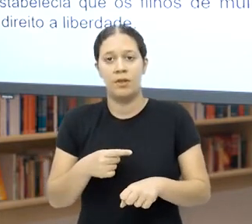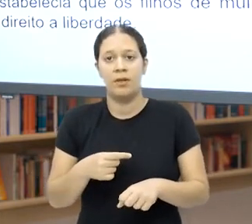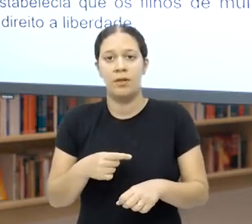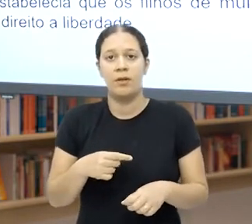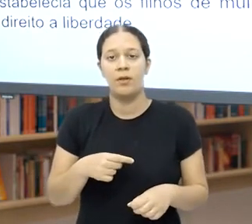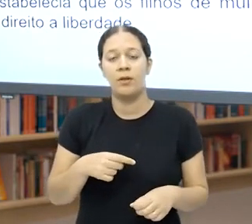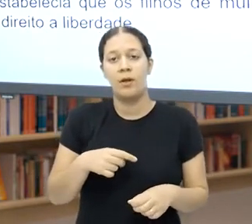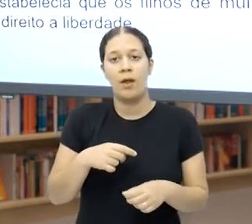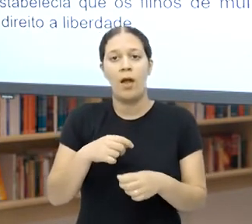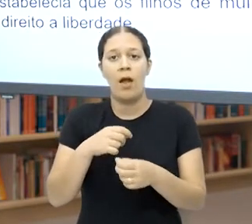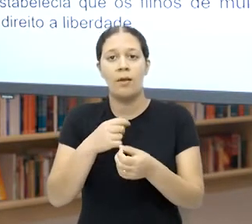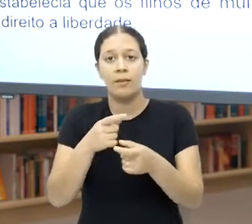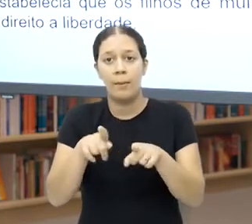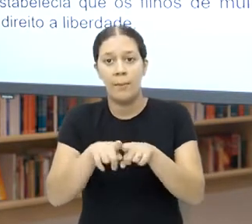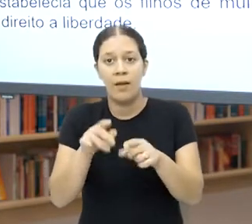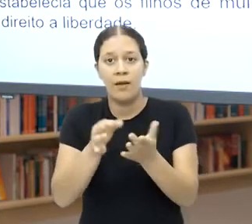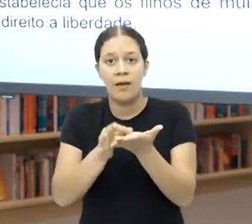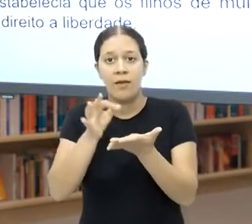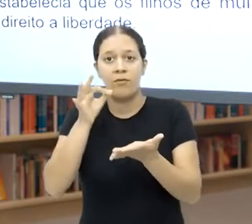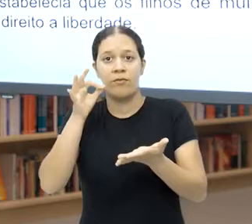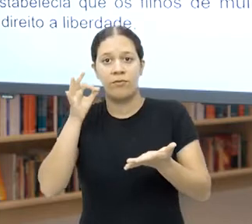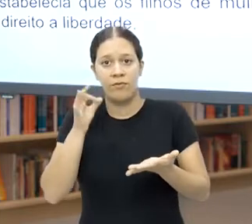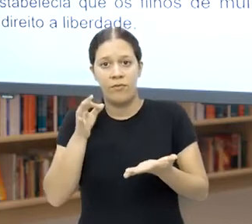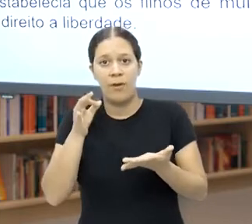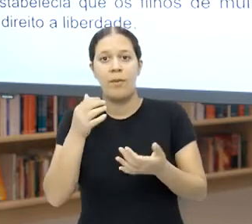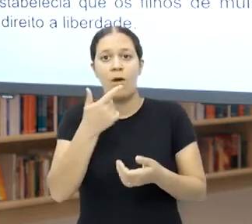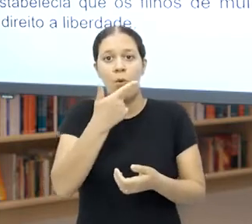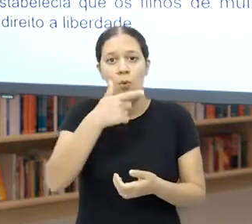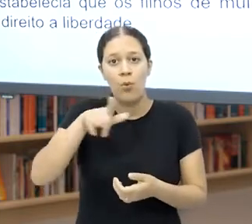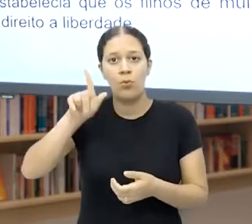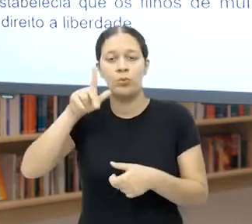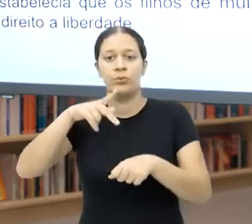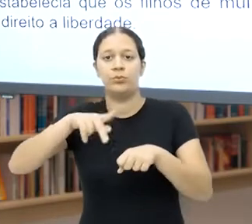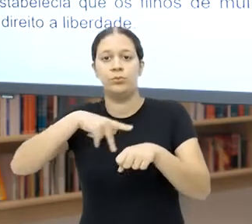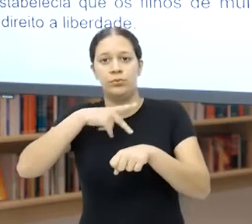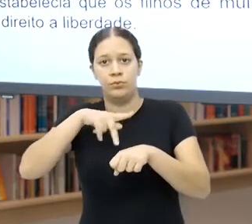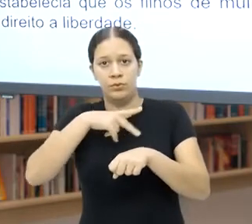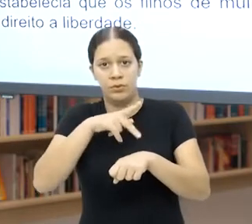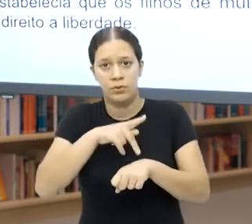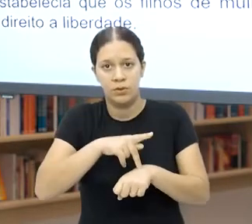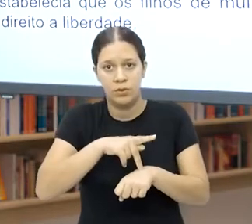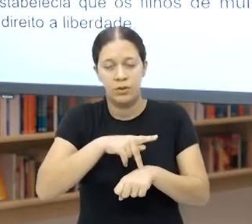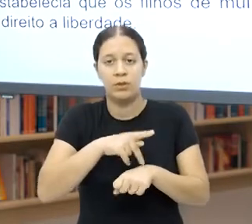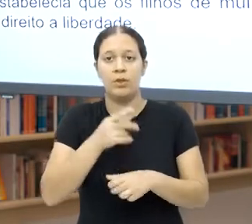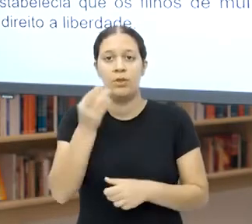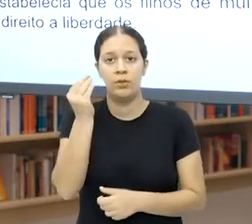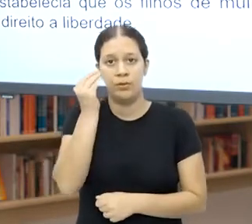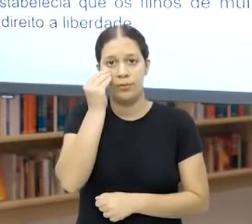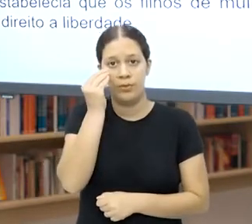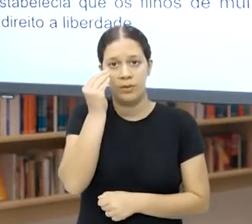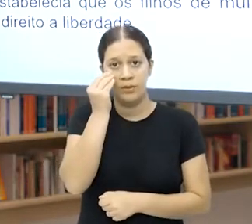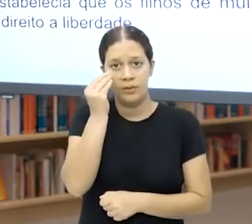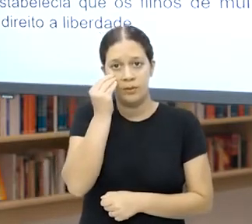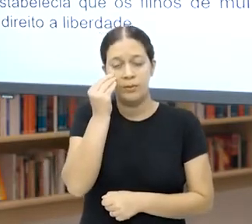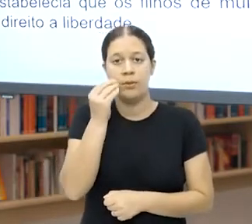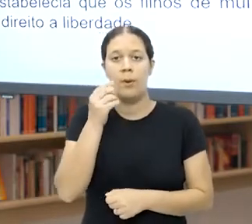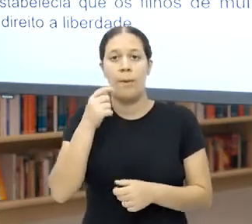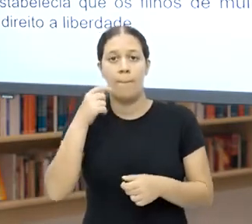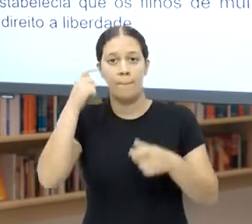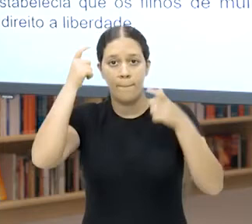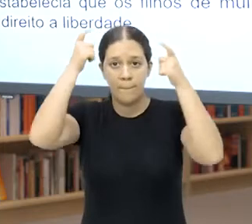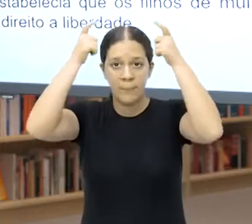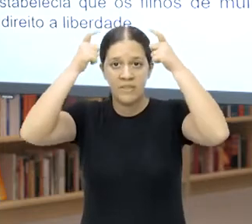café para outros países, tá certo? Com essa força de trabalho. Portanto, tem um ato lá, nós vimos que a princesa